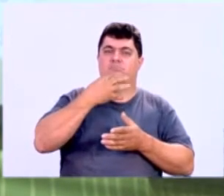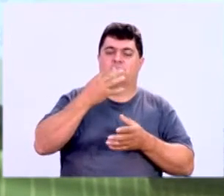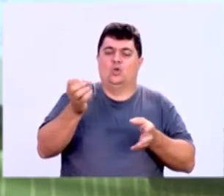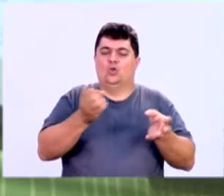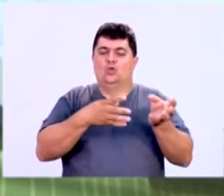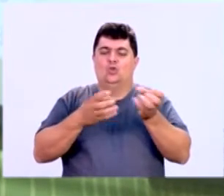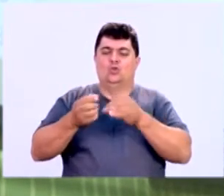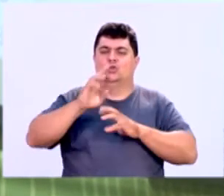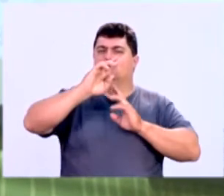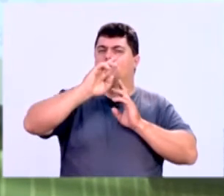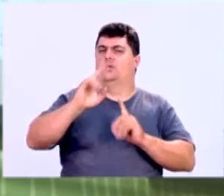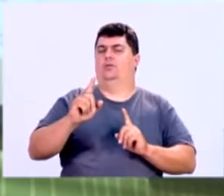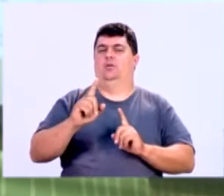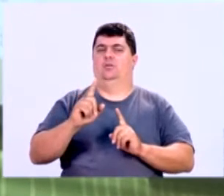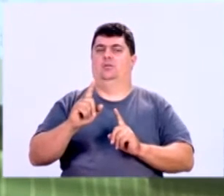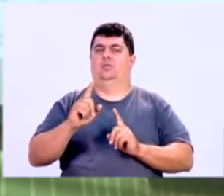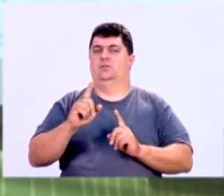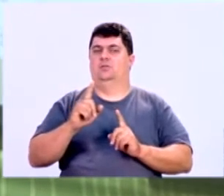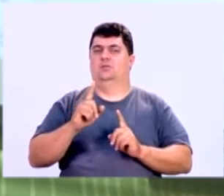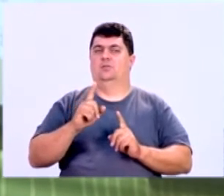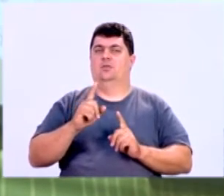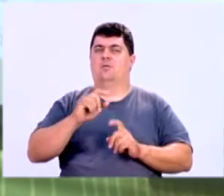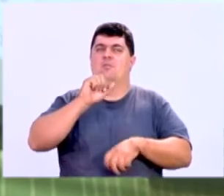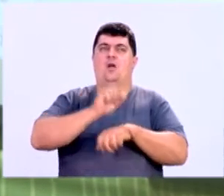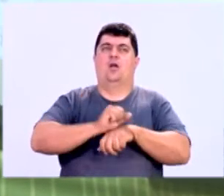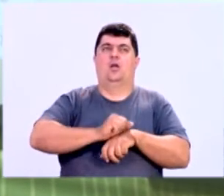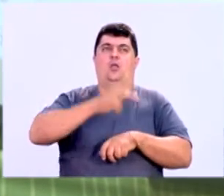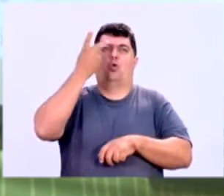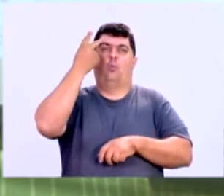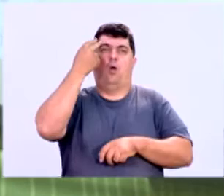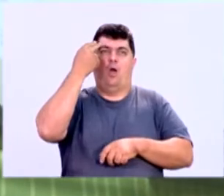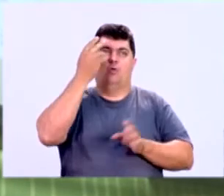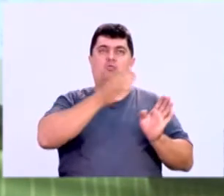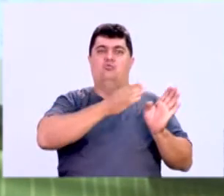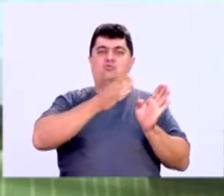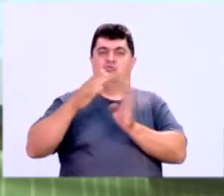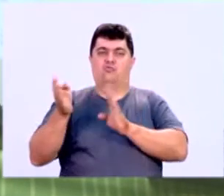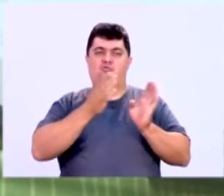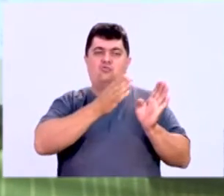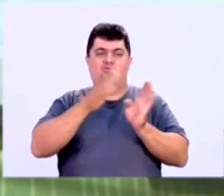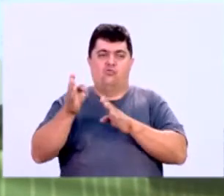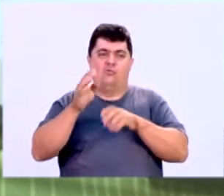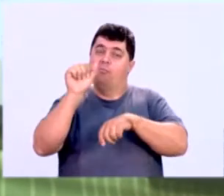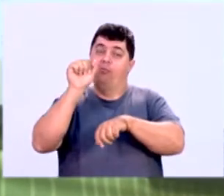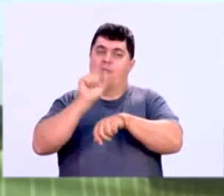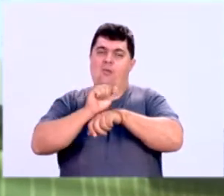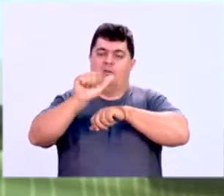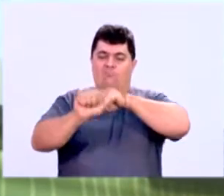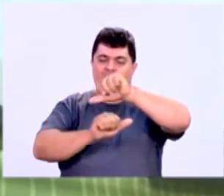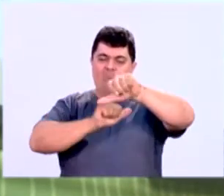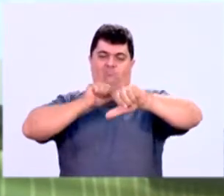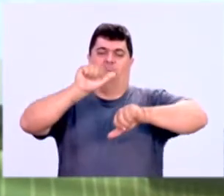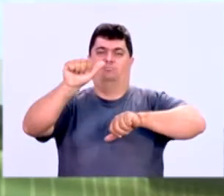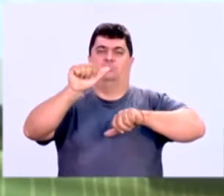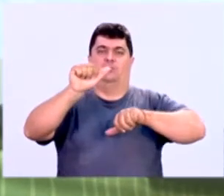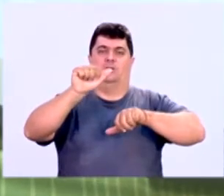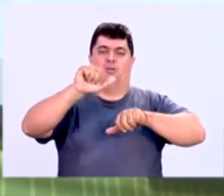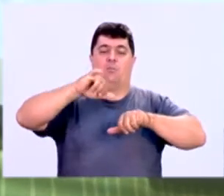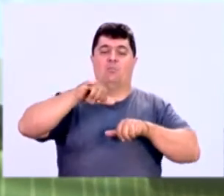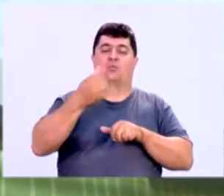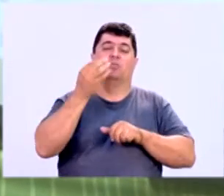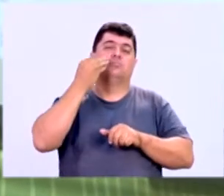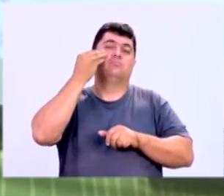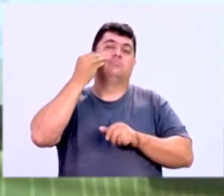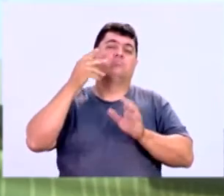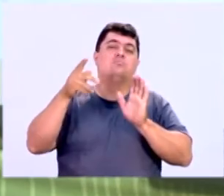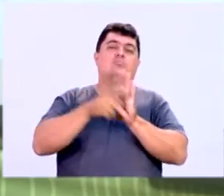novos horizontes, a sair do cotidiano escolar e, principalmente, aproveitando as experiências vividas que aquele